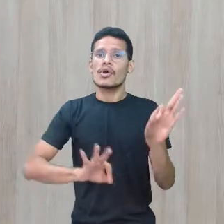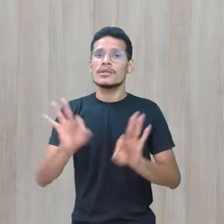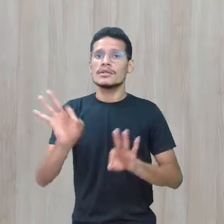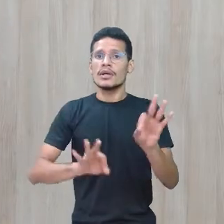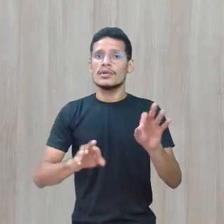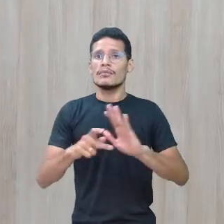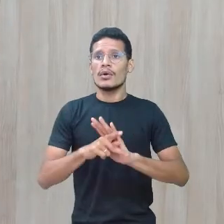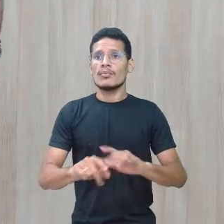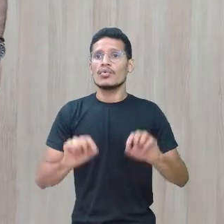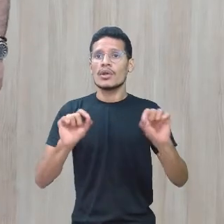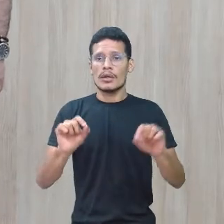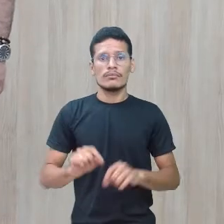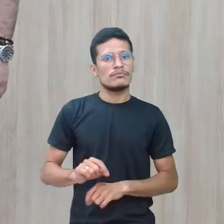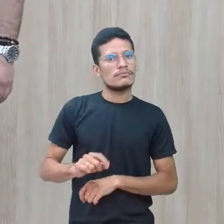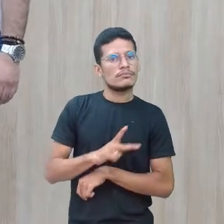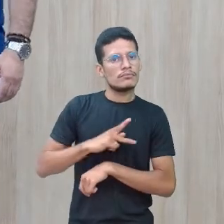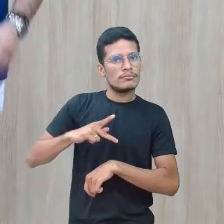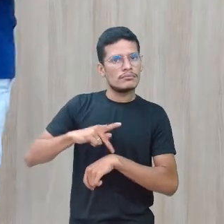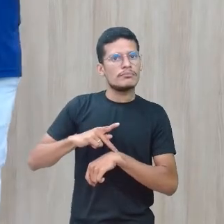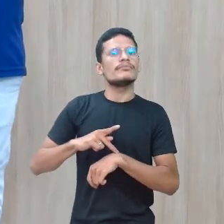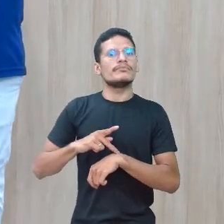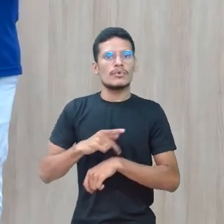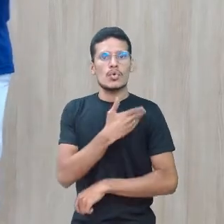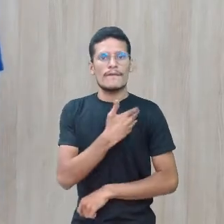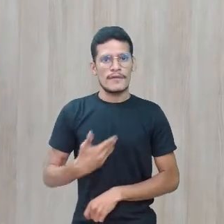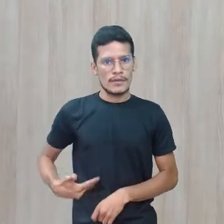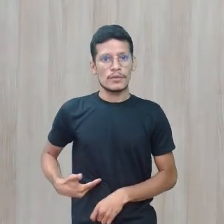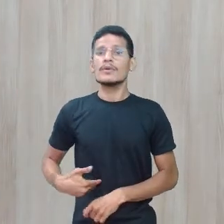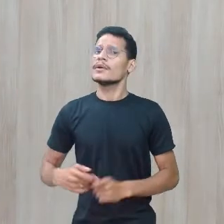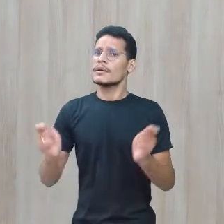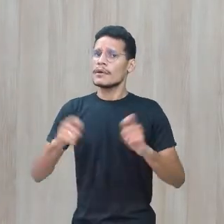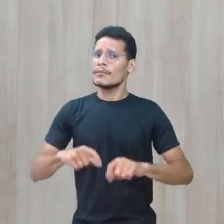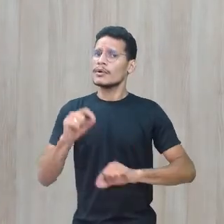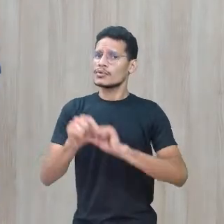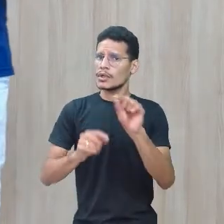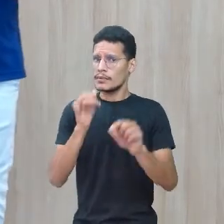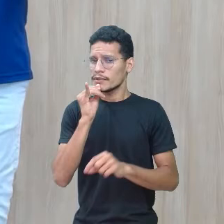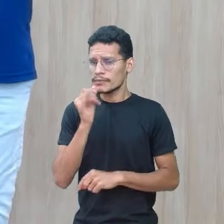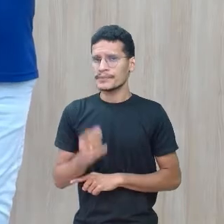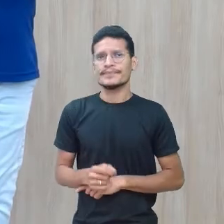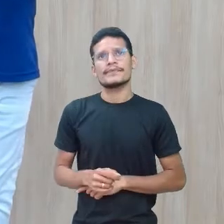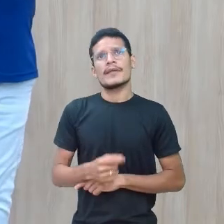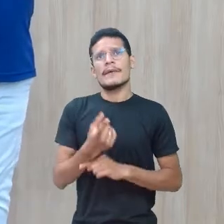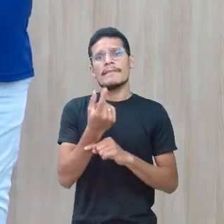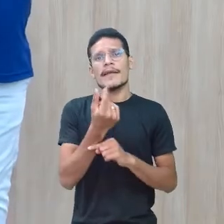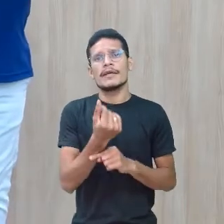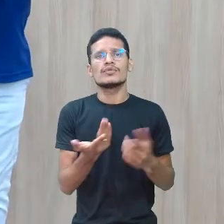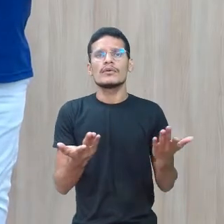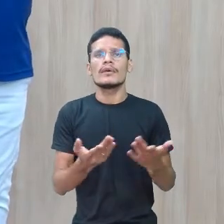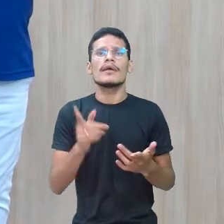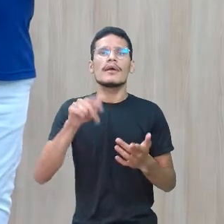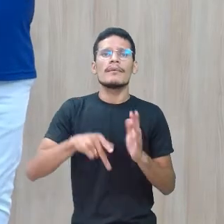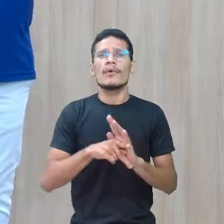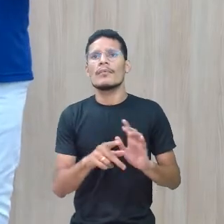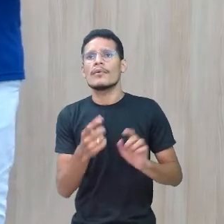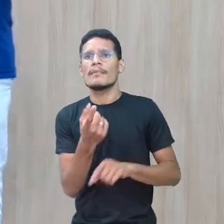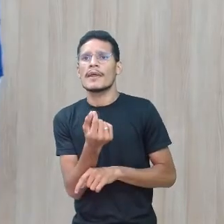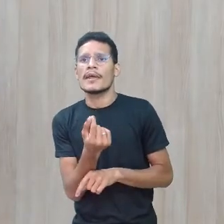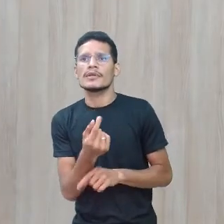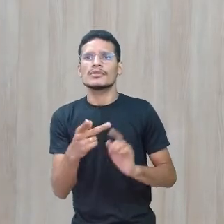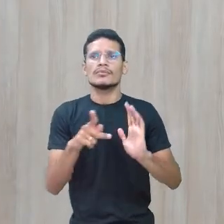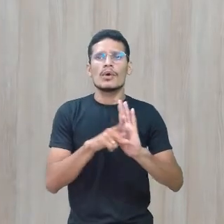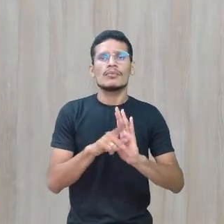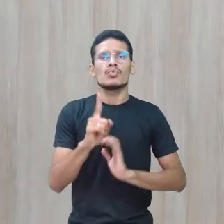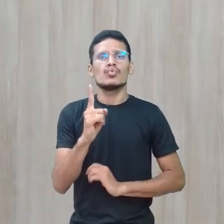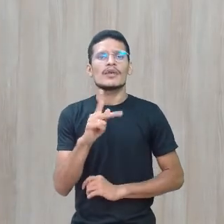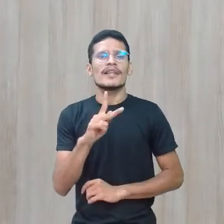ordenados, né, pelo Estado, né, que ia passar a determinar, por exemplo, os preços. Né? Quanto deve valer, no máximo, 1